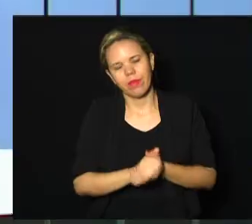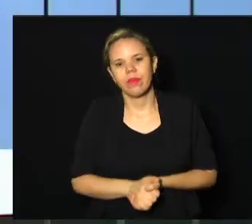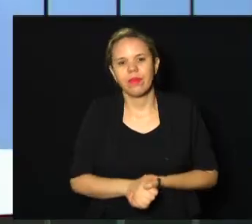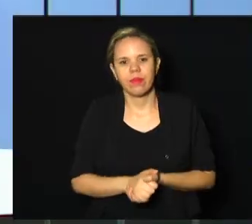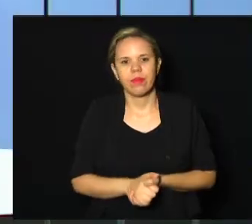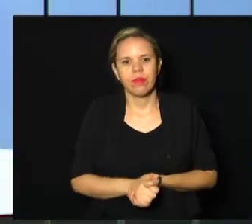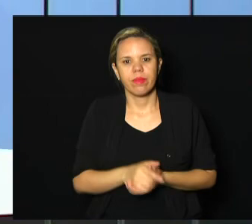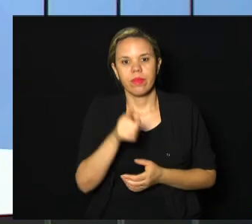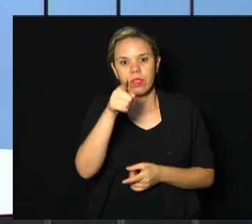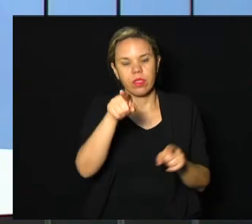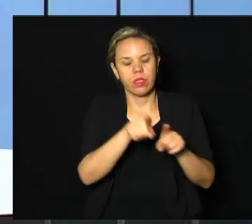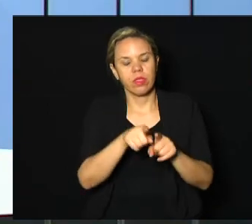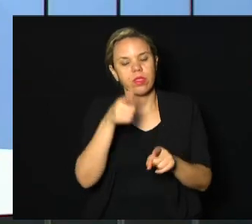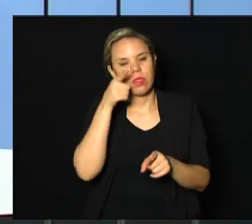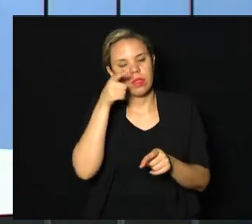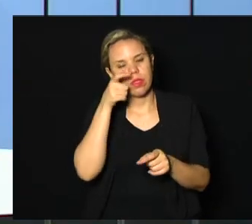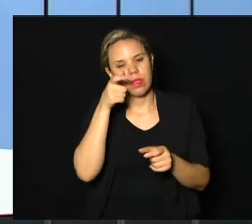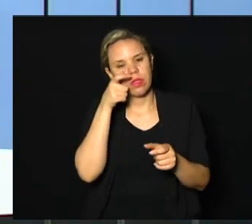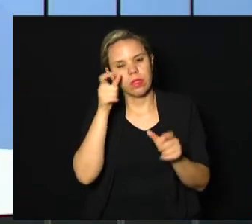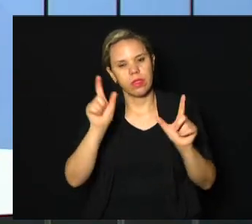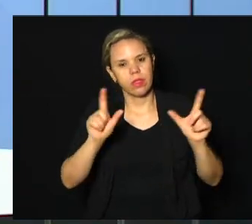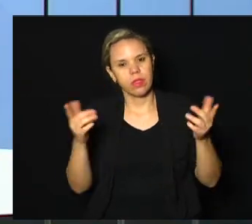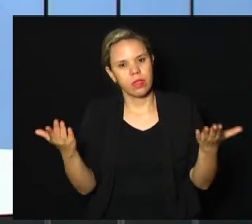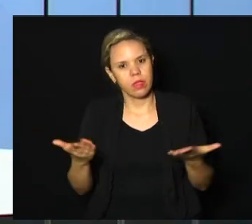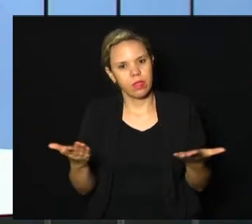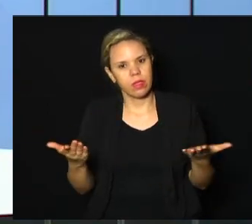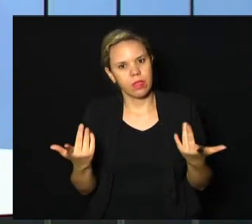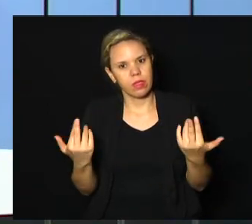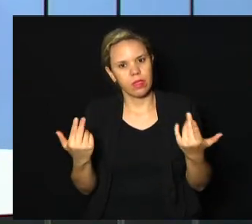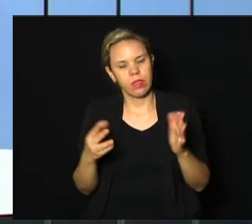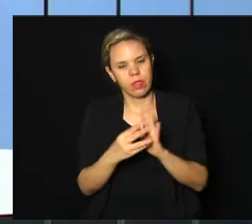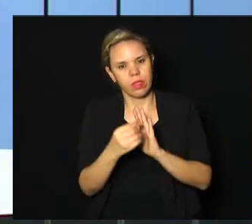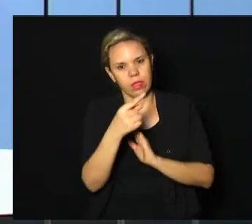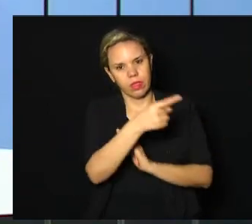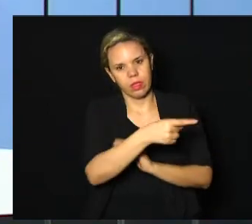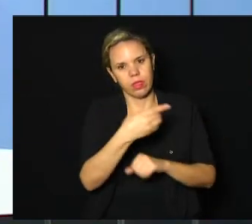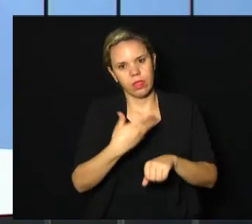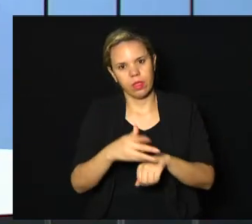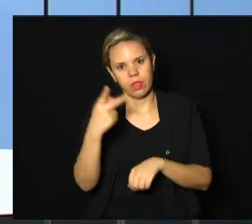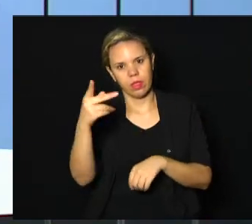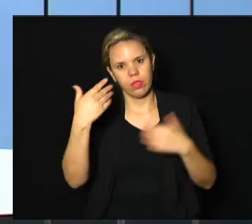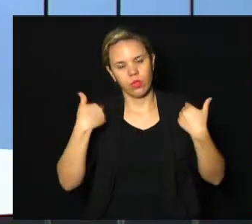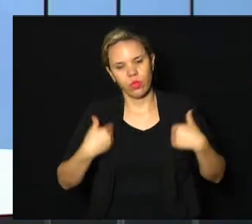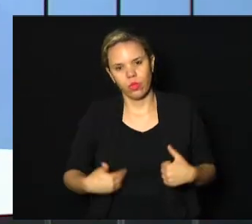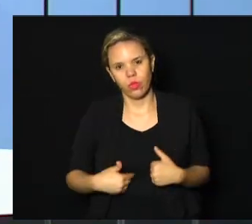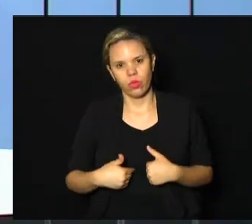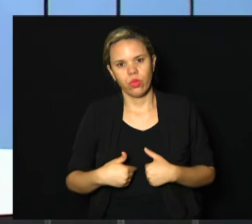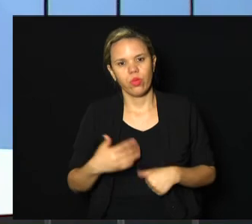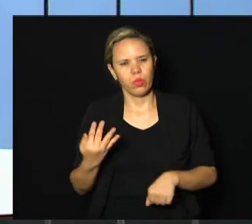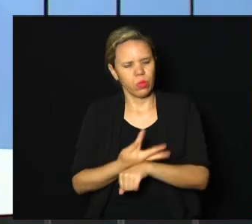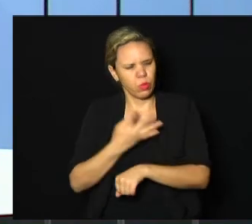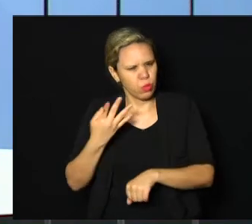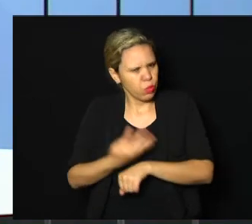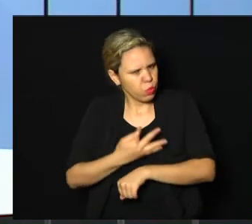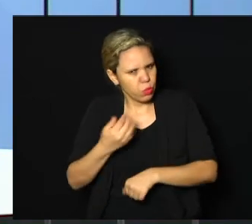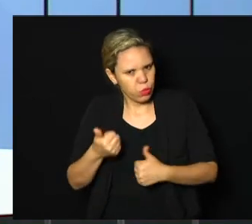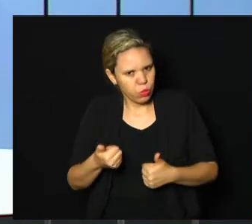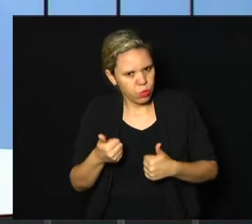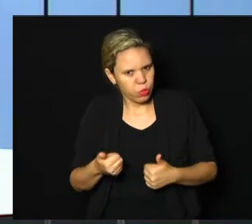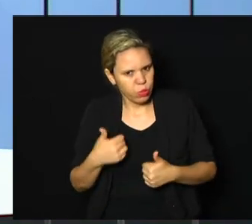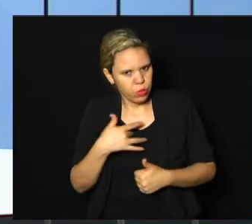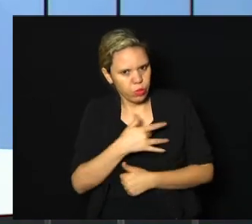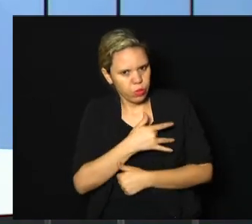E obrigada a você também que nos acompanhou até agora. Olha, faça igual o doutor, hein? Treine o seu corpo para que a sua coluna sempre fique bem.